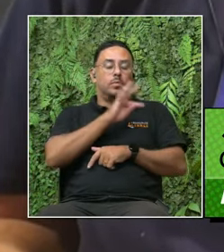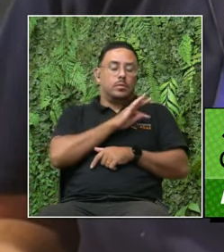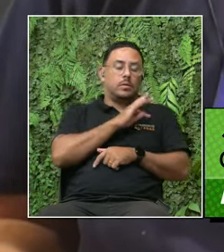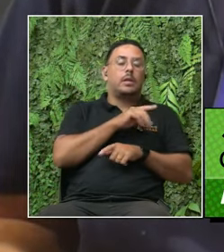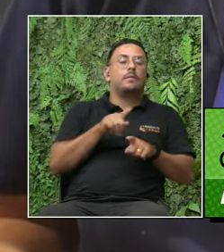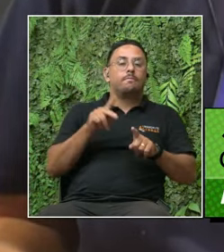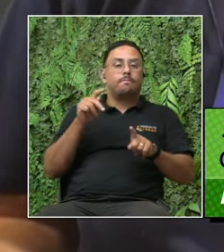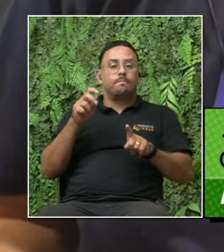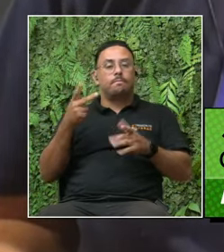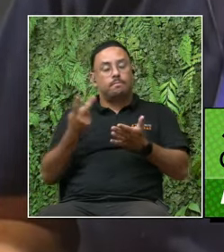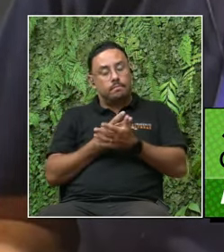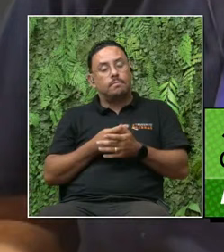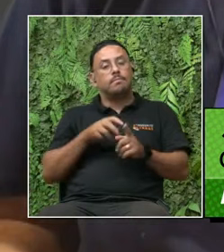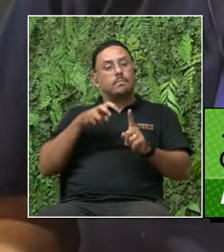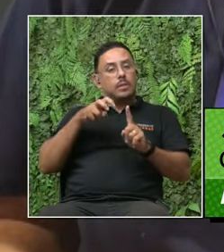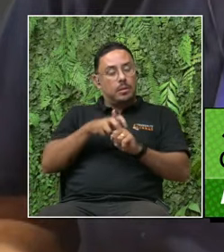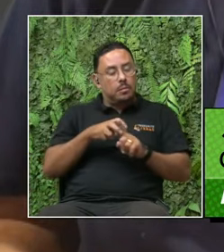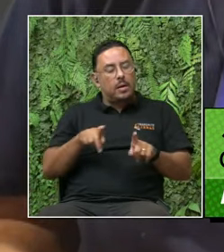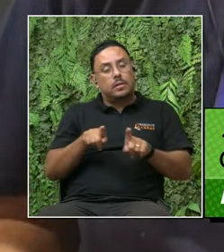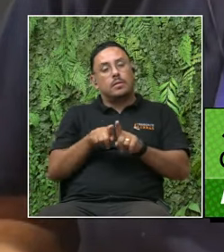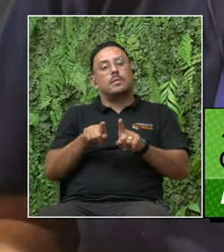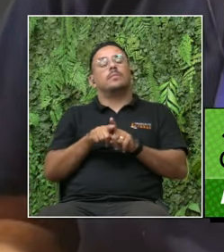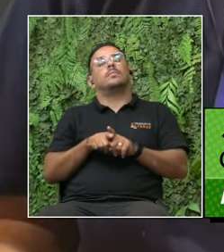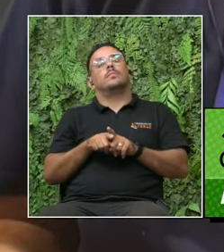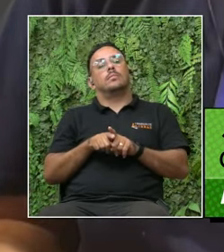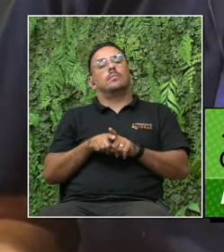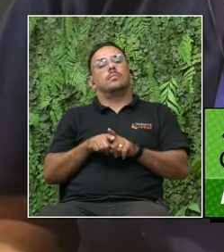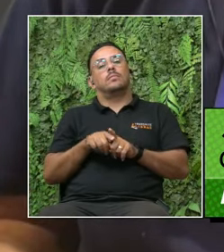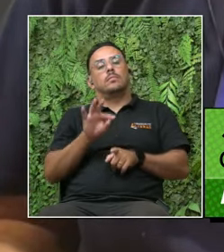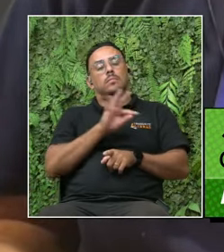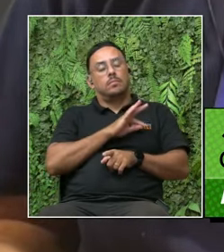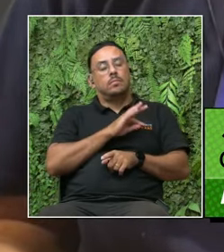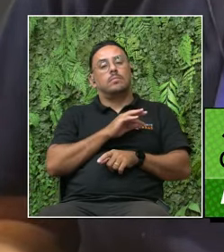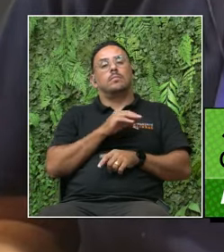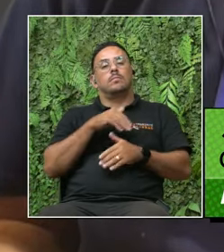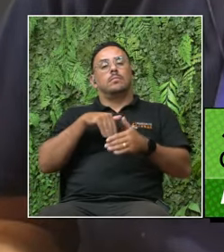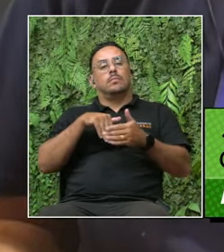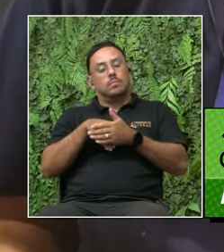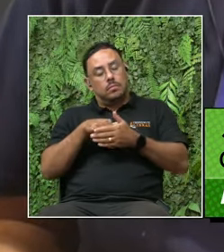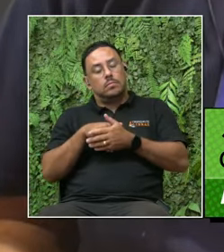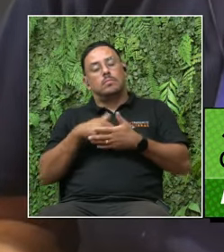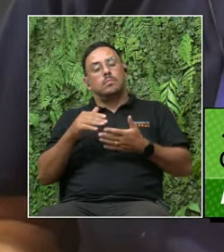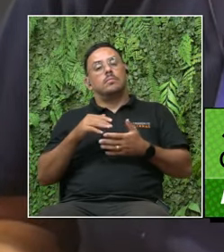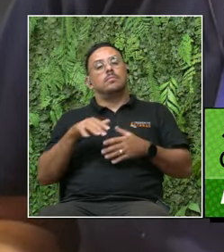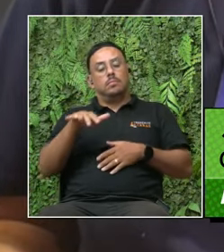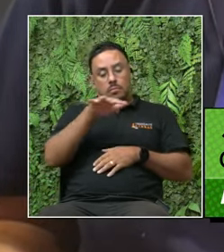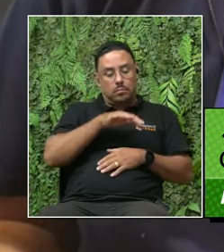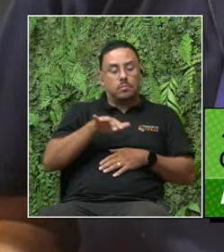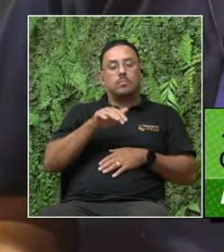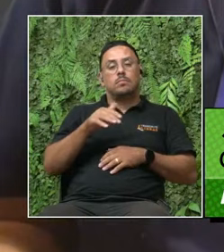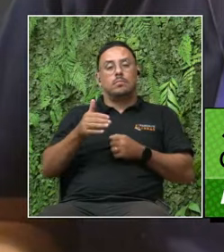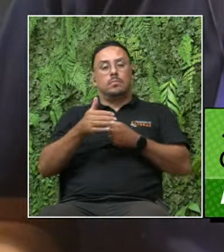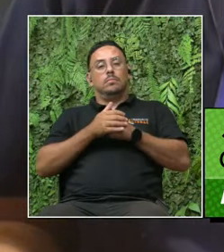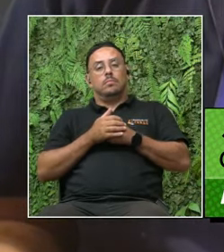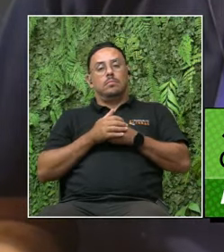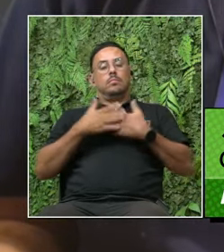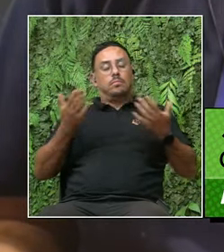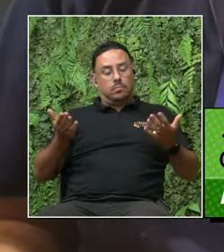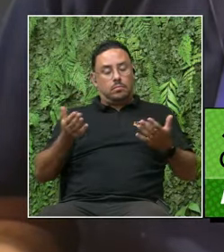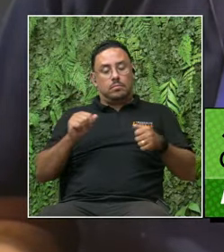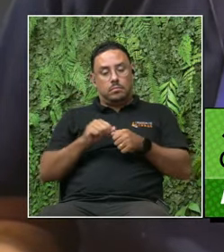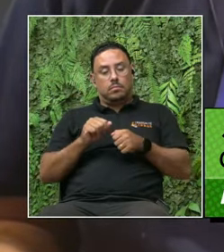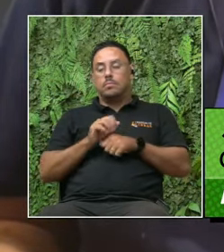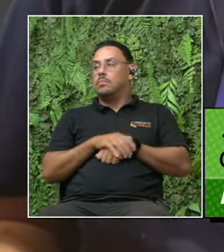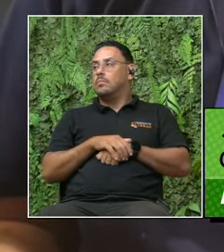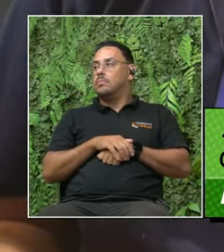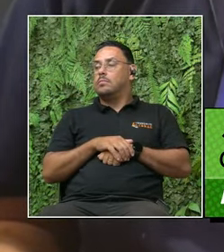impacta tanto quanto mexida errada de técnico de futebol gente o o técnico assim você tá na área para marcar você põe as mão para trás ué Pô